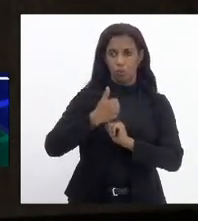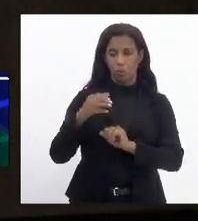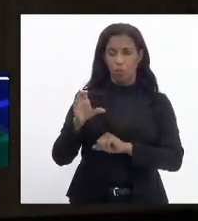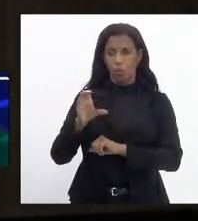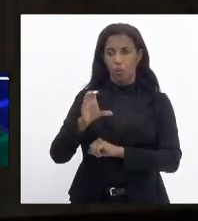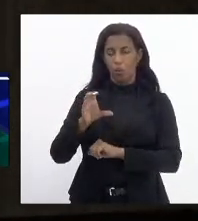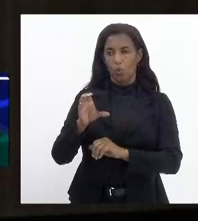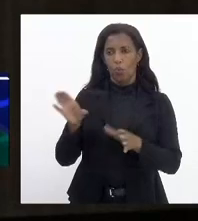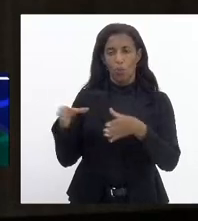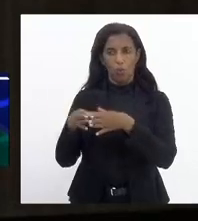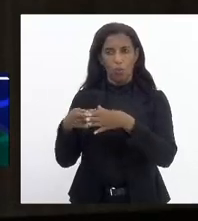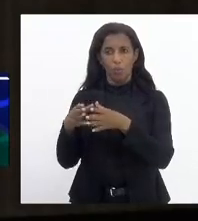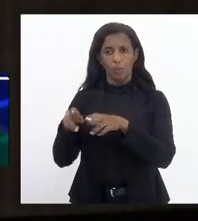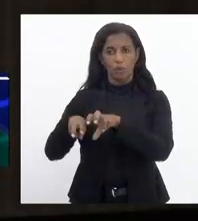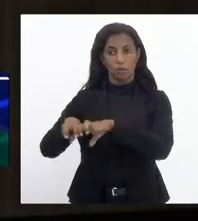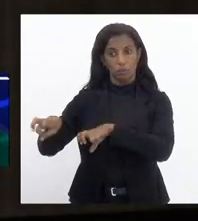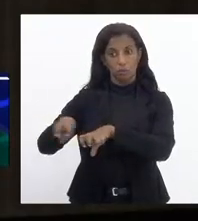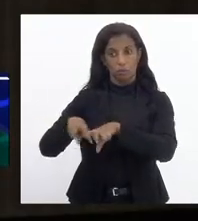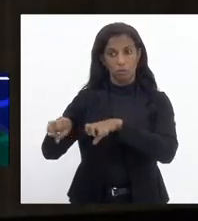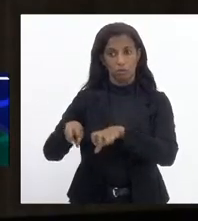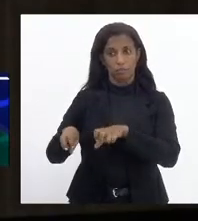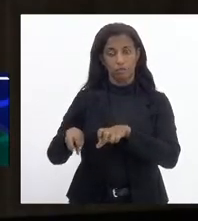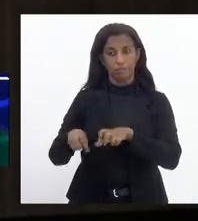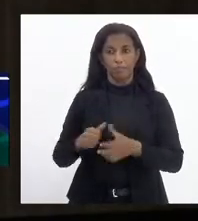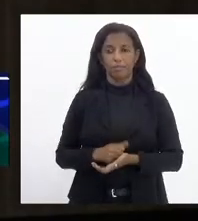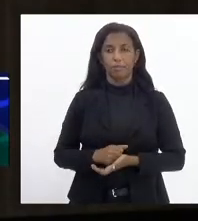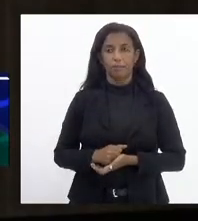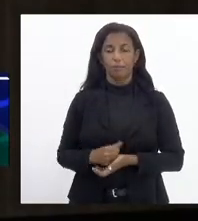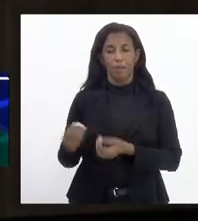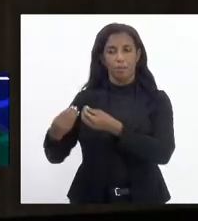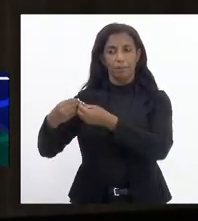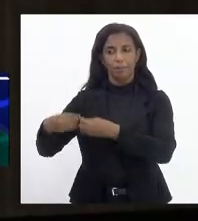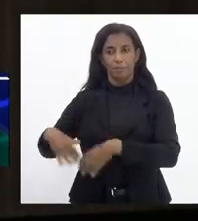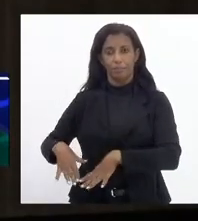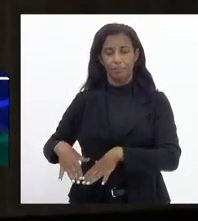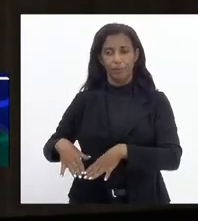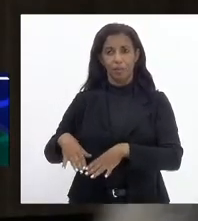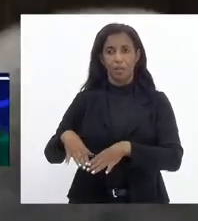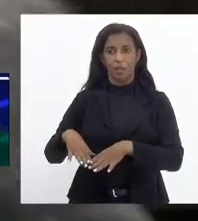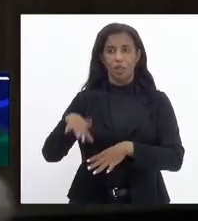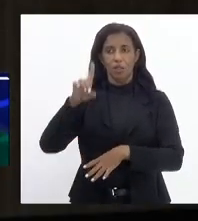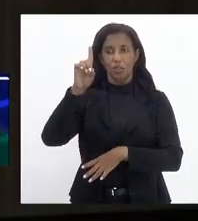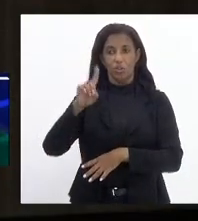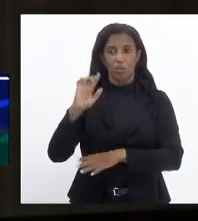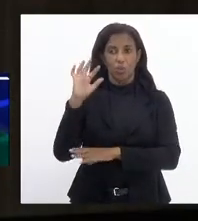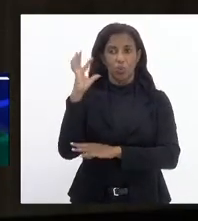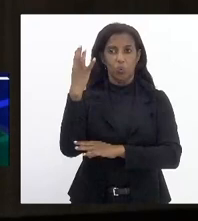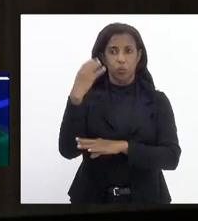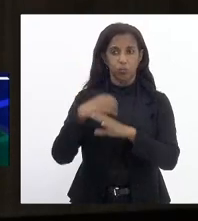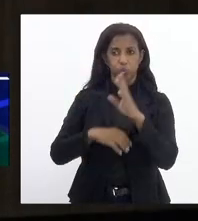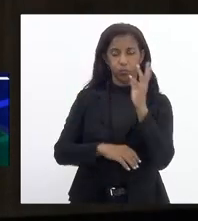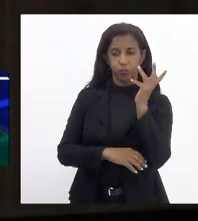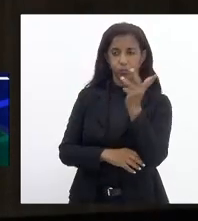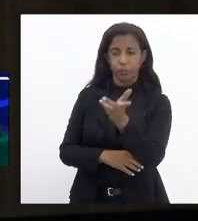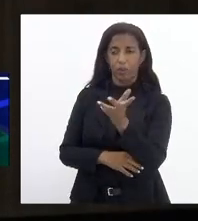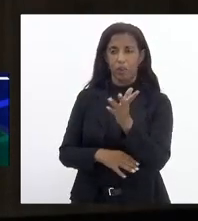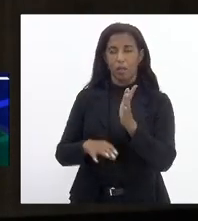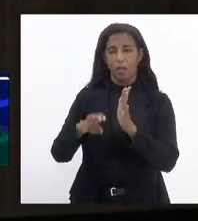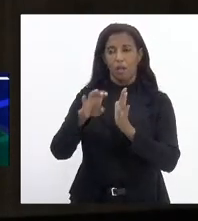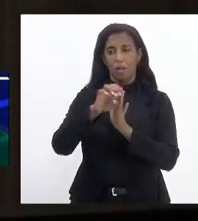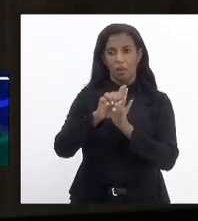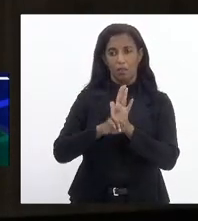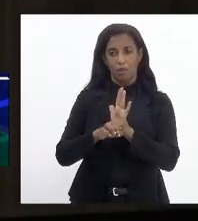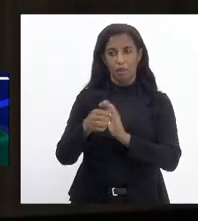de Transportes, pela prejudicabilidade da emenda 1 da Comissão de Defesa do Meio Ambiente, pela emenda 6 da CCJ,